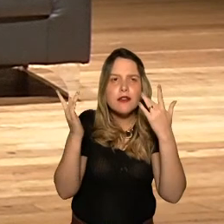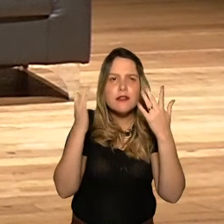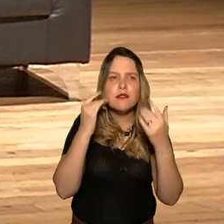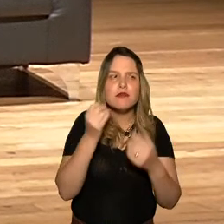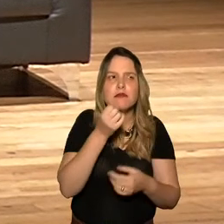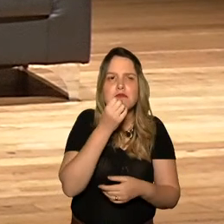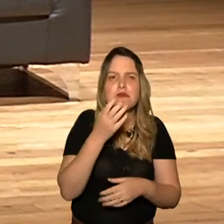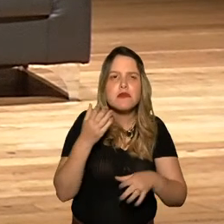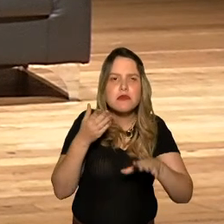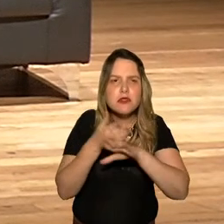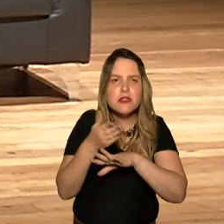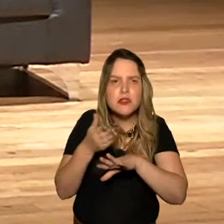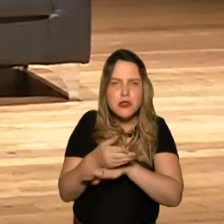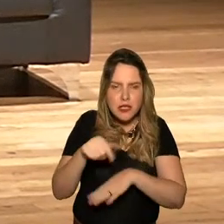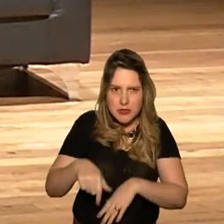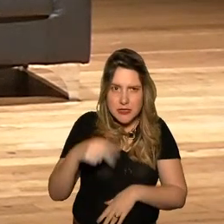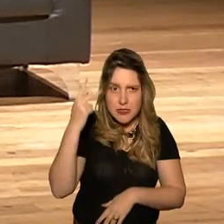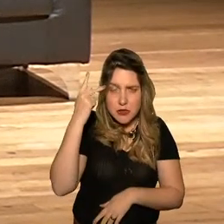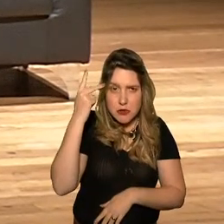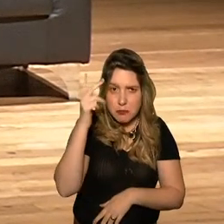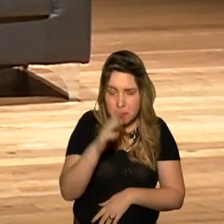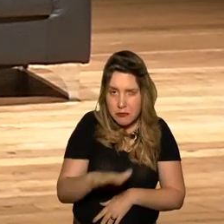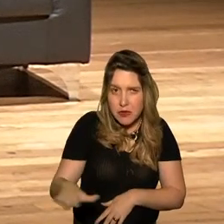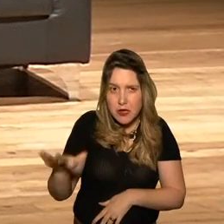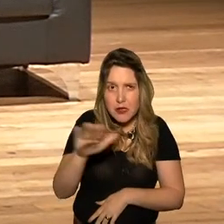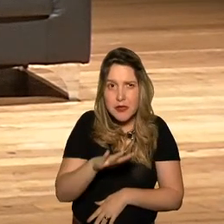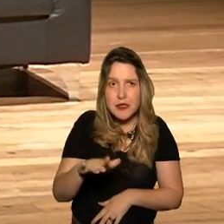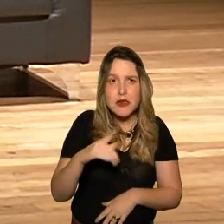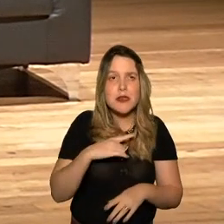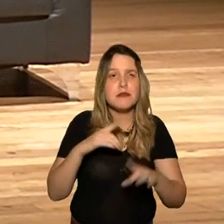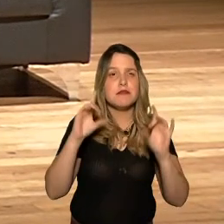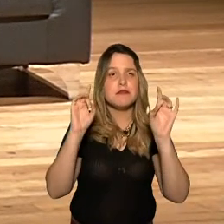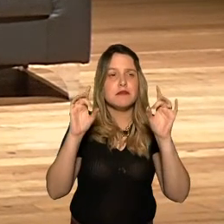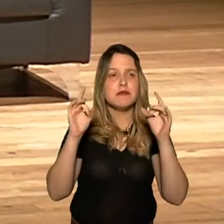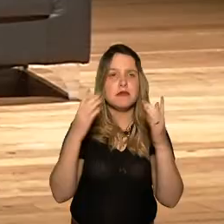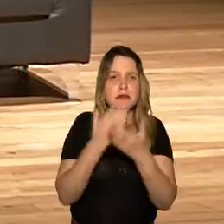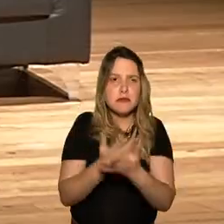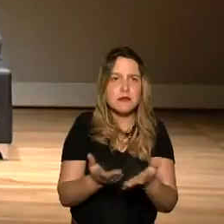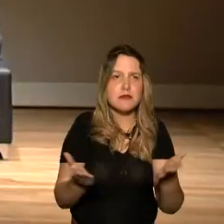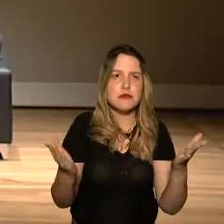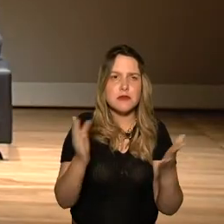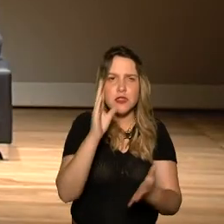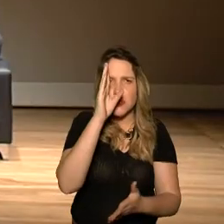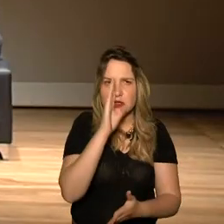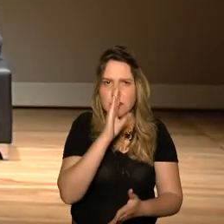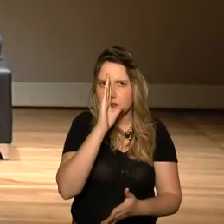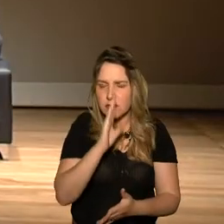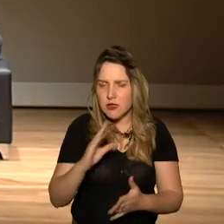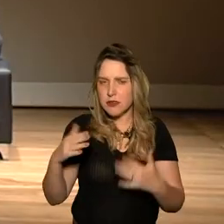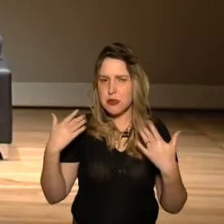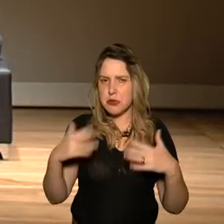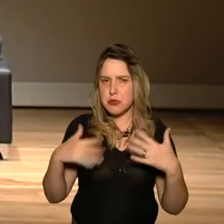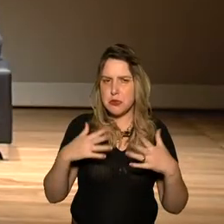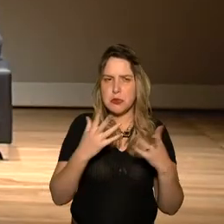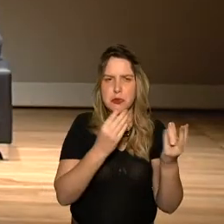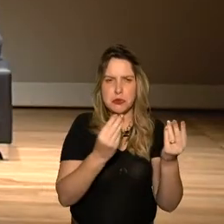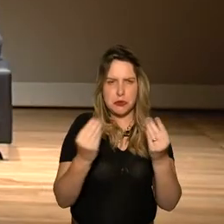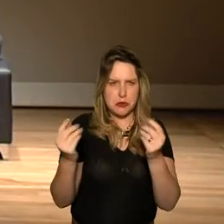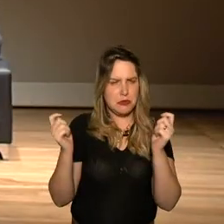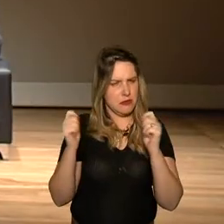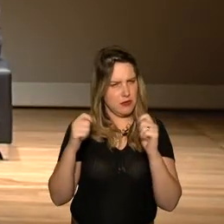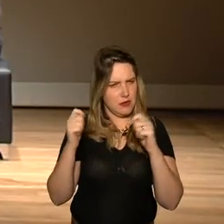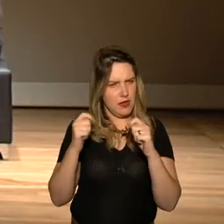em São Paulo a gente tem o privilégio de ter muitas coisas gratuitas né que eu posso frequentar